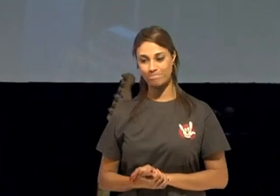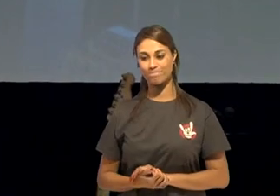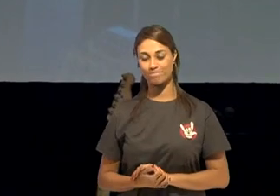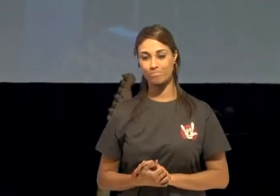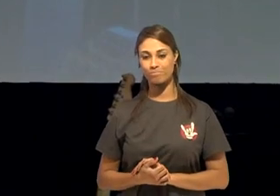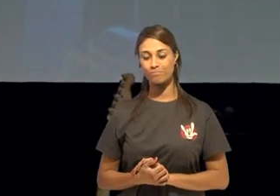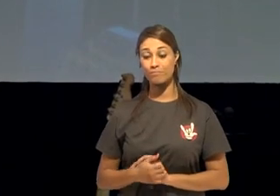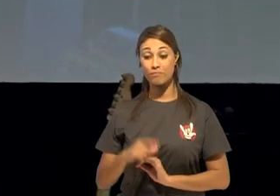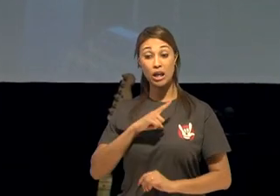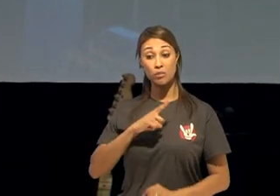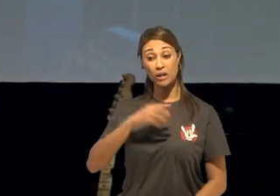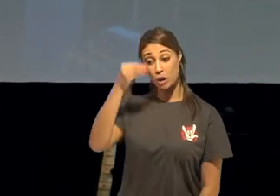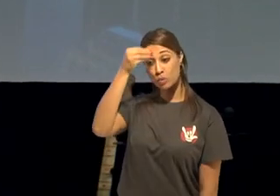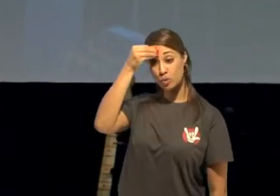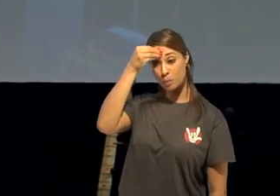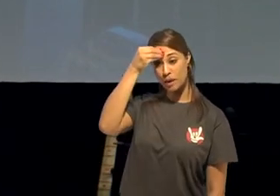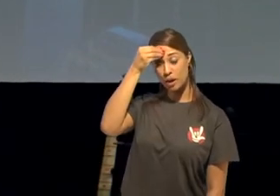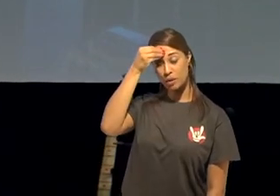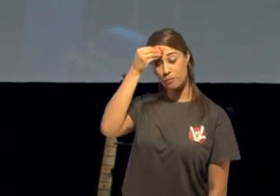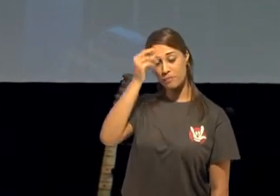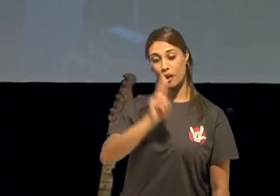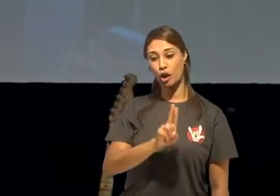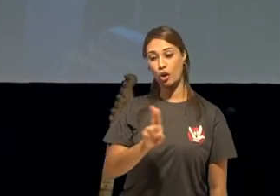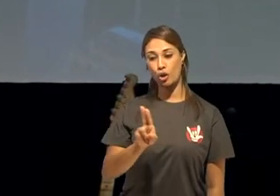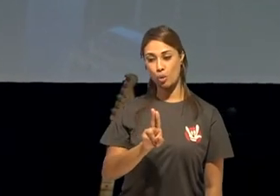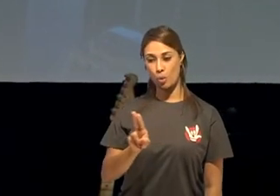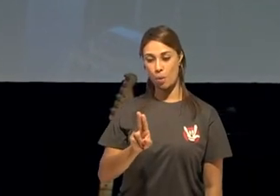Teteu. Nessa quarentena,